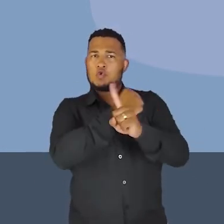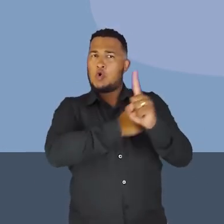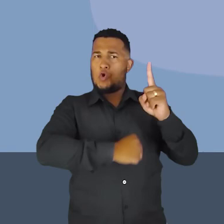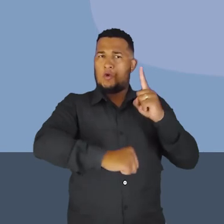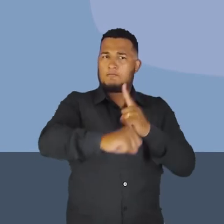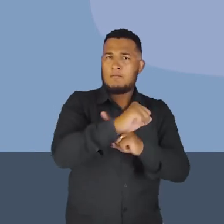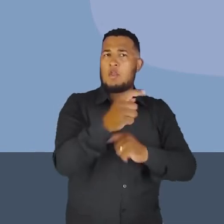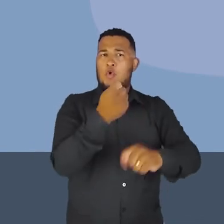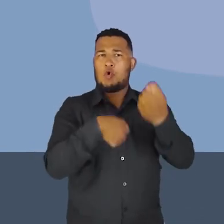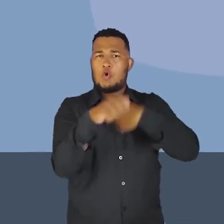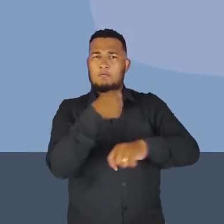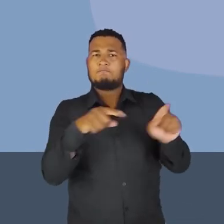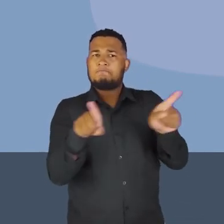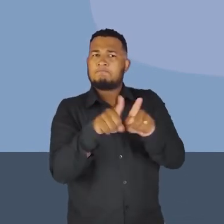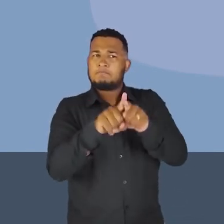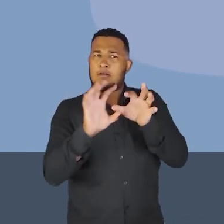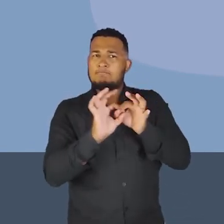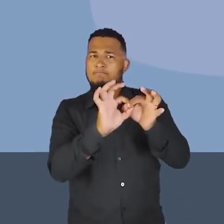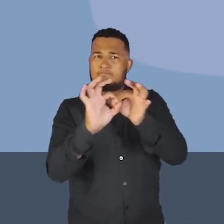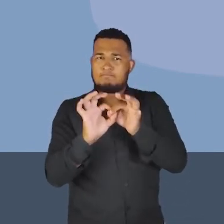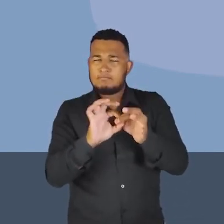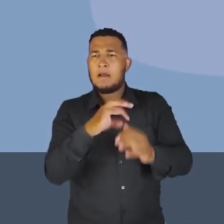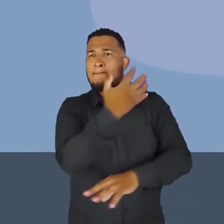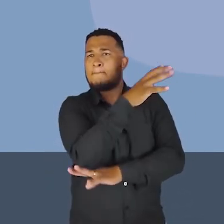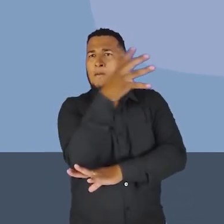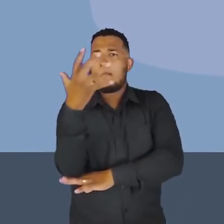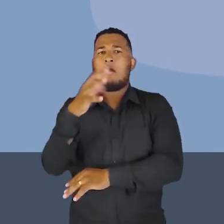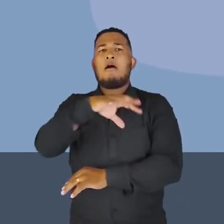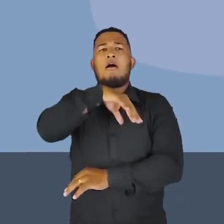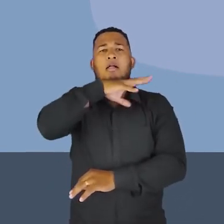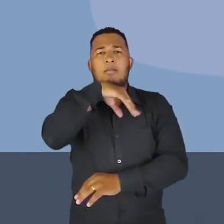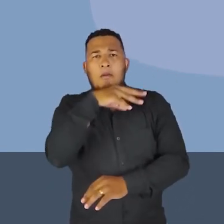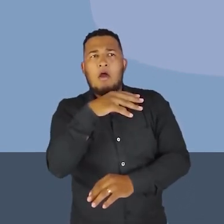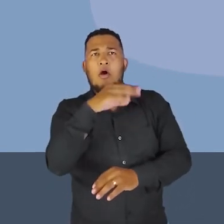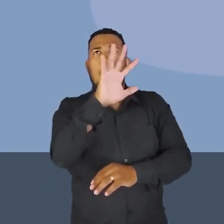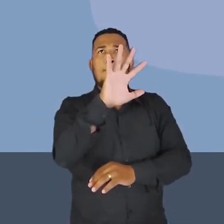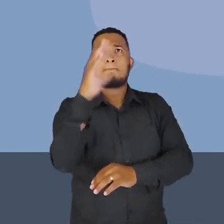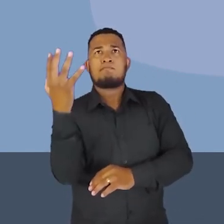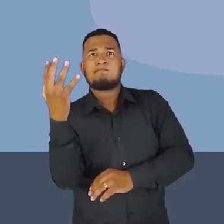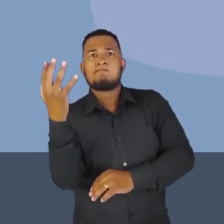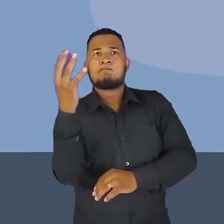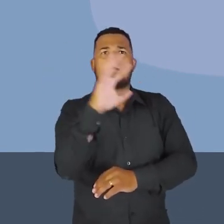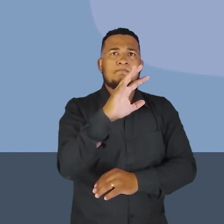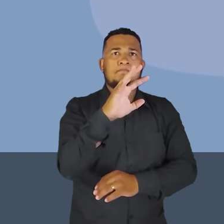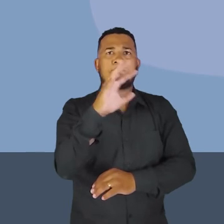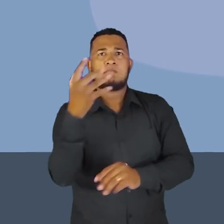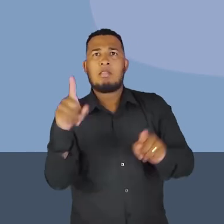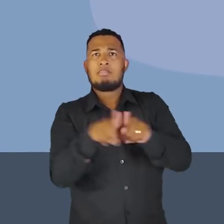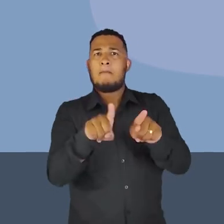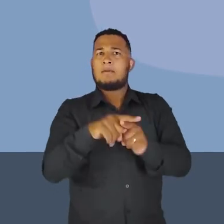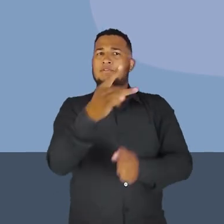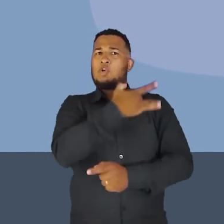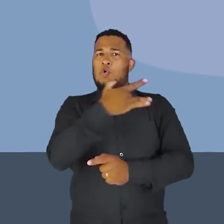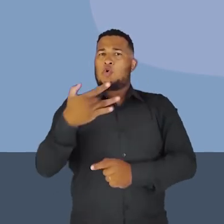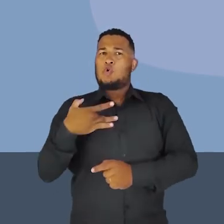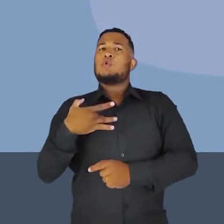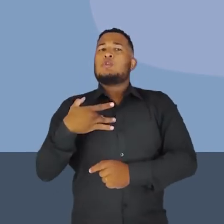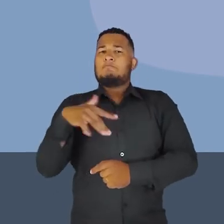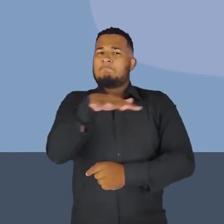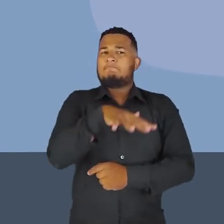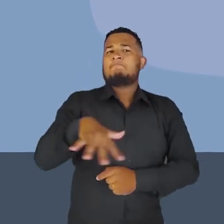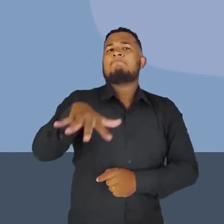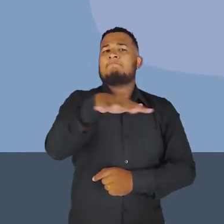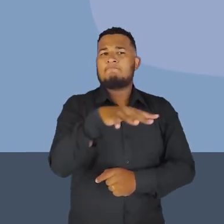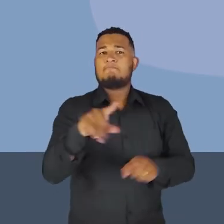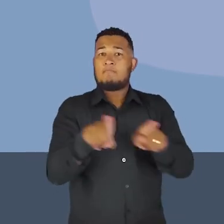econômicas, a biota relacionada aí com flora e fauna, as condições climáticas, as condições estéticas e sanitárias do meio ambiente e a qualidade